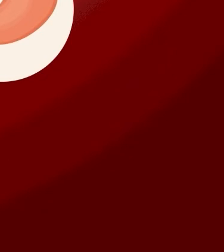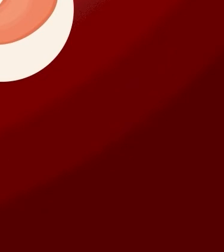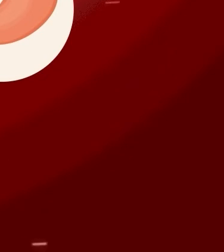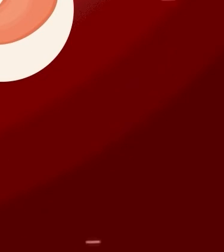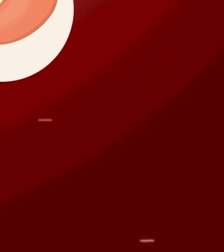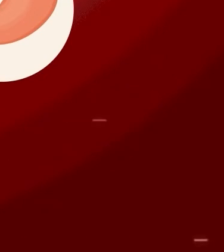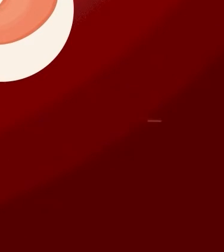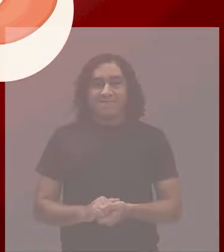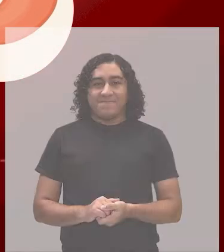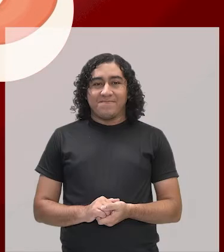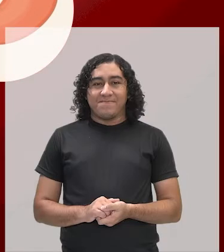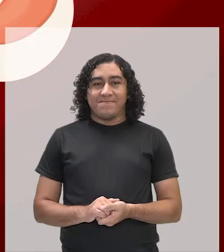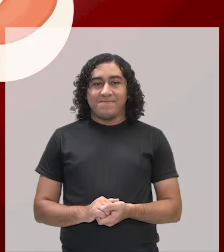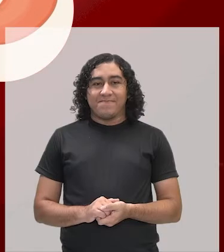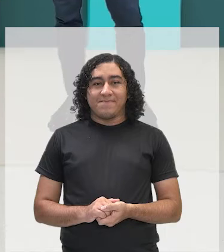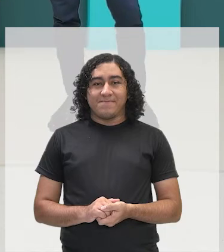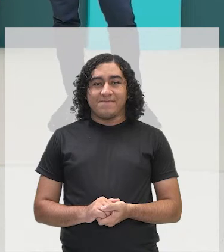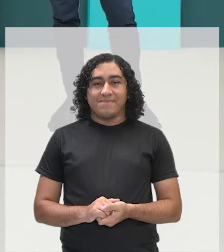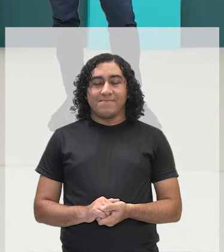intestines.